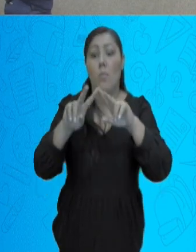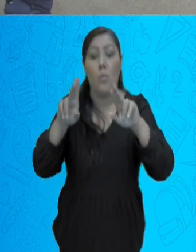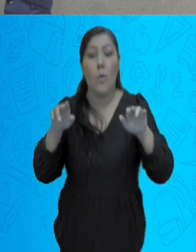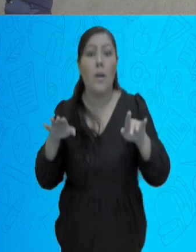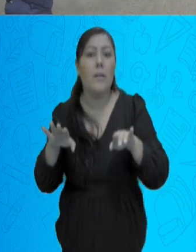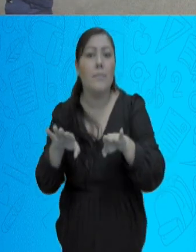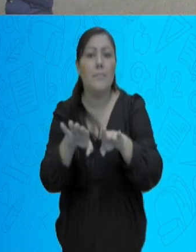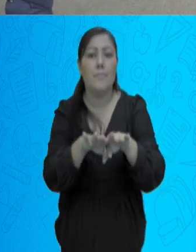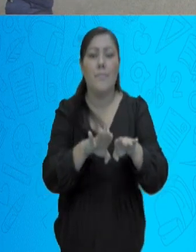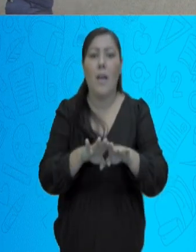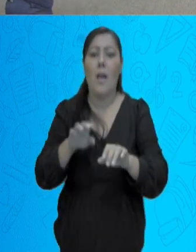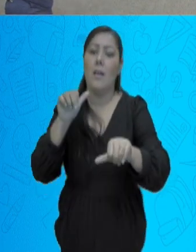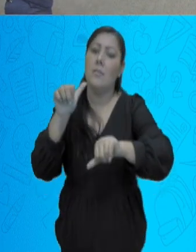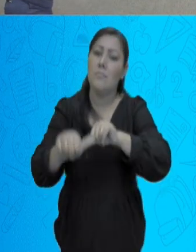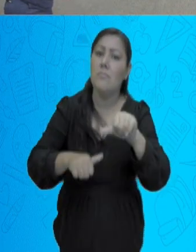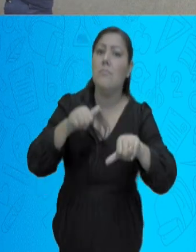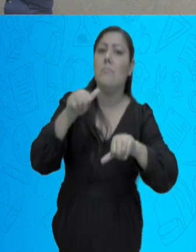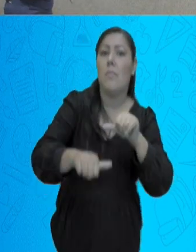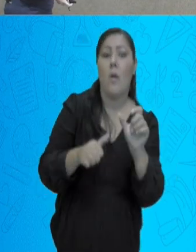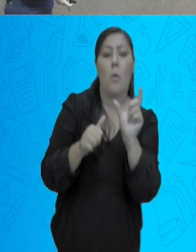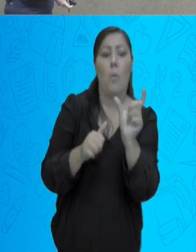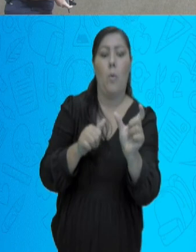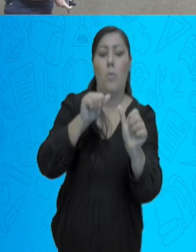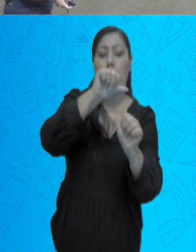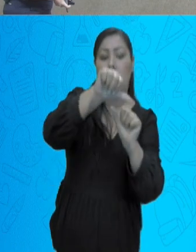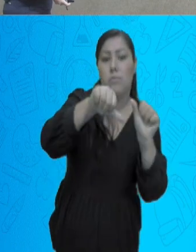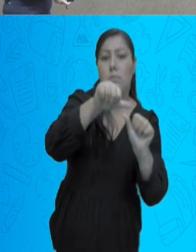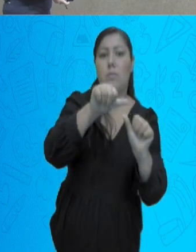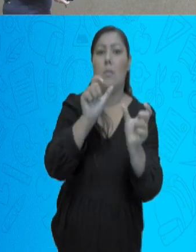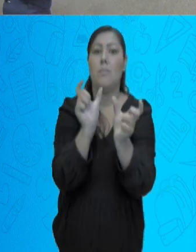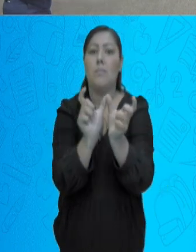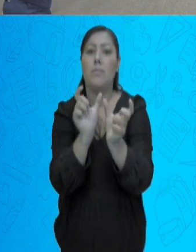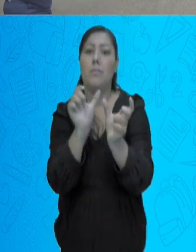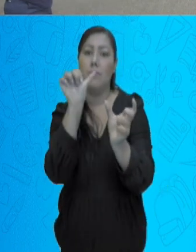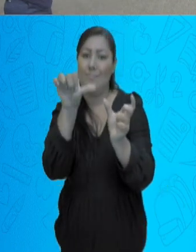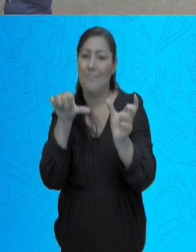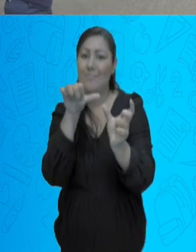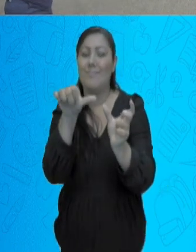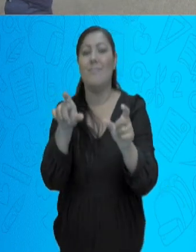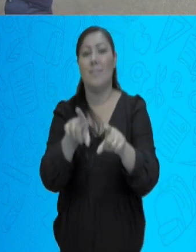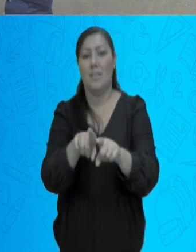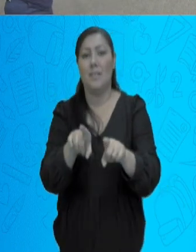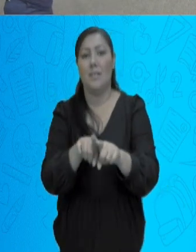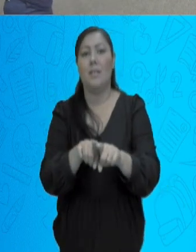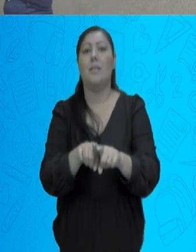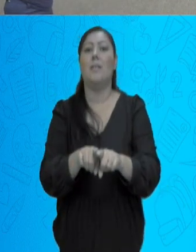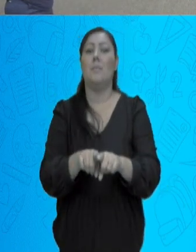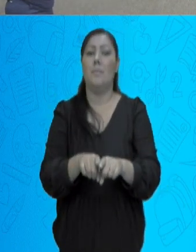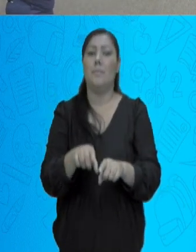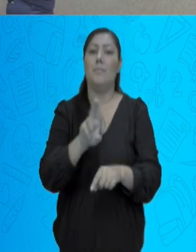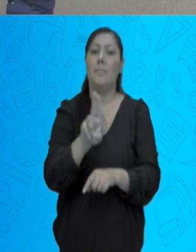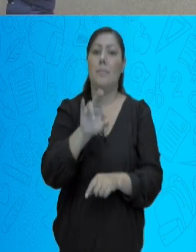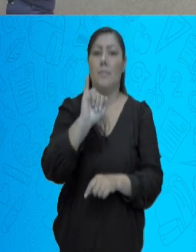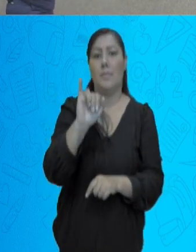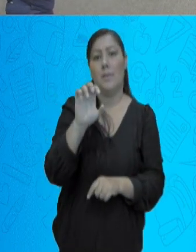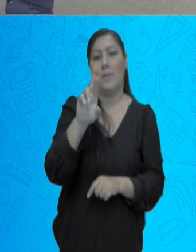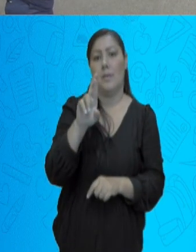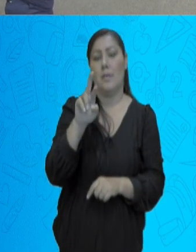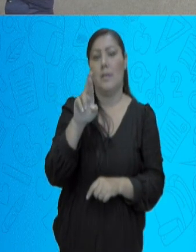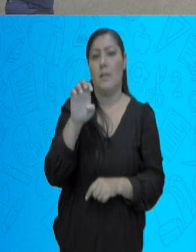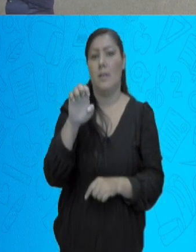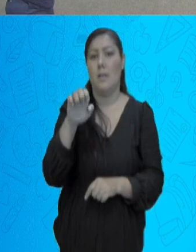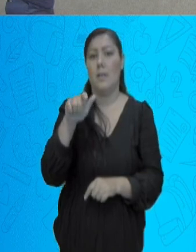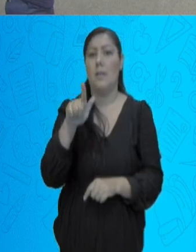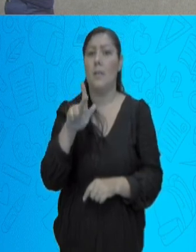que alteram no radical e pode alterar também até nas terminações, são chamados de irregulares.